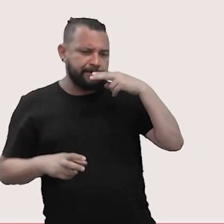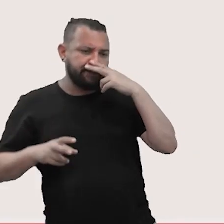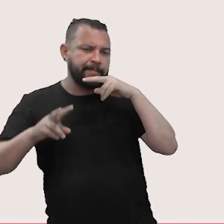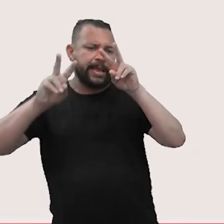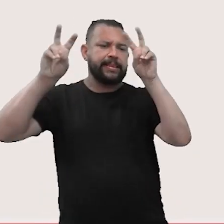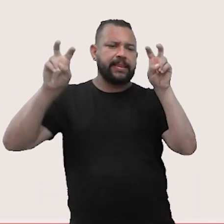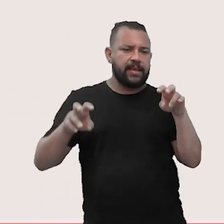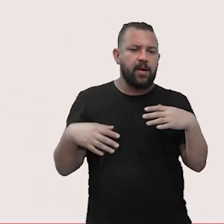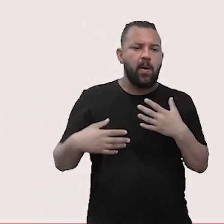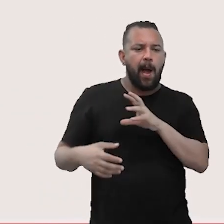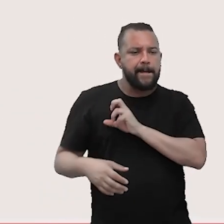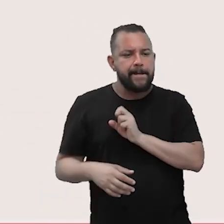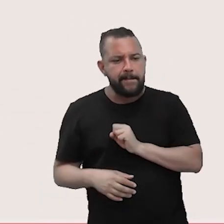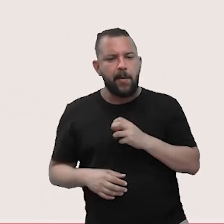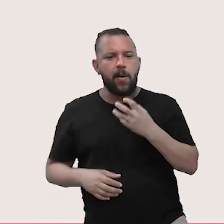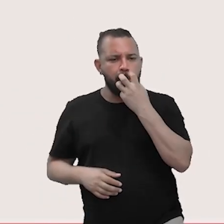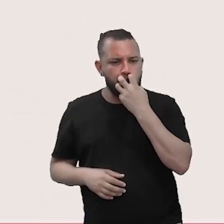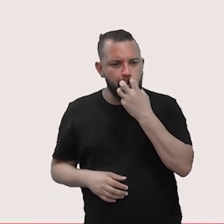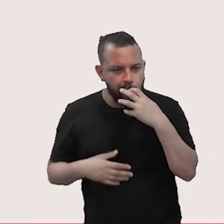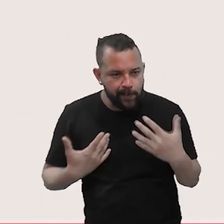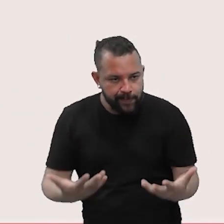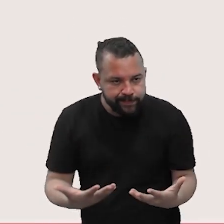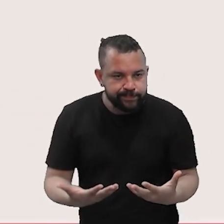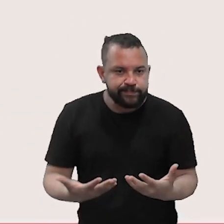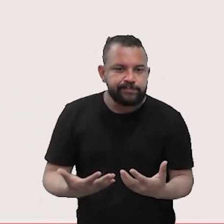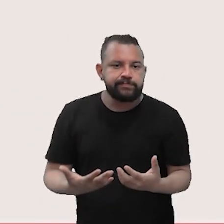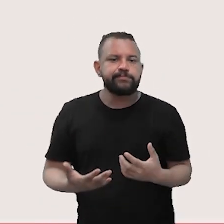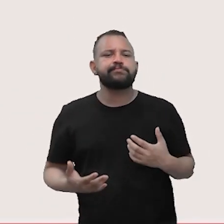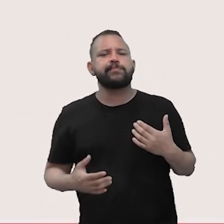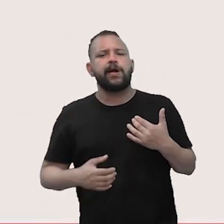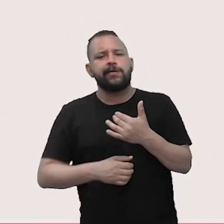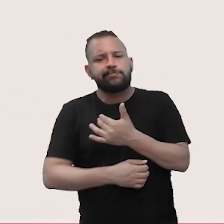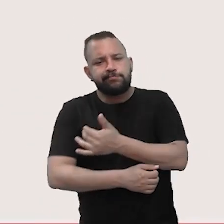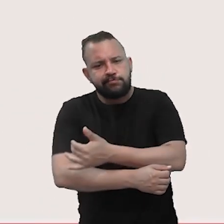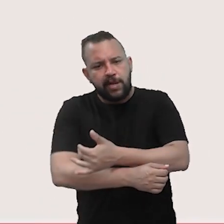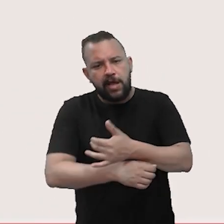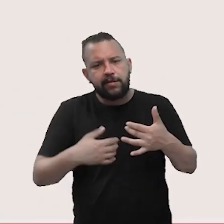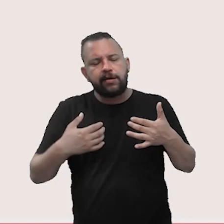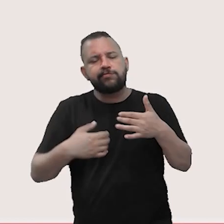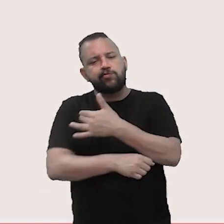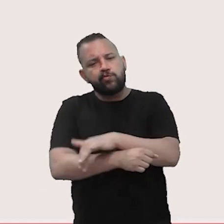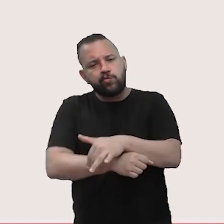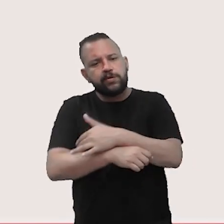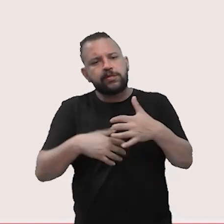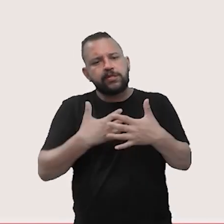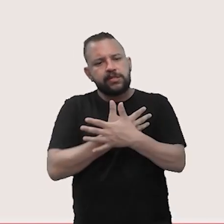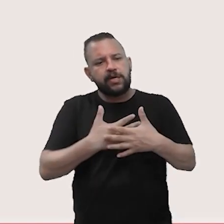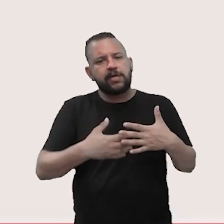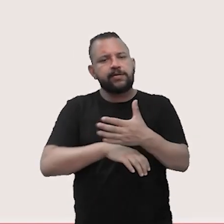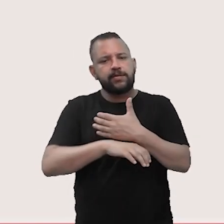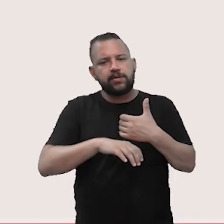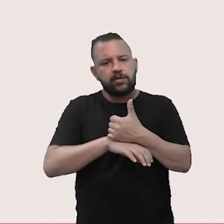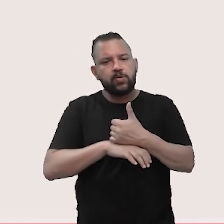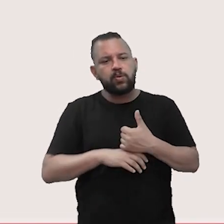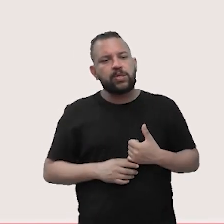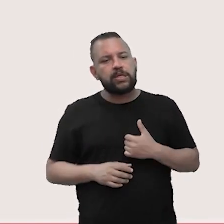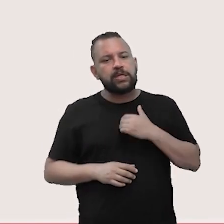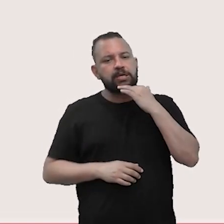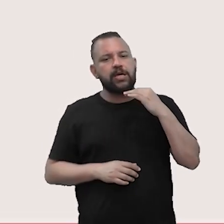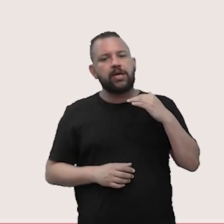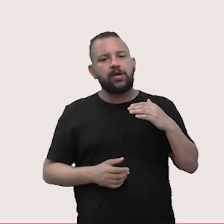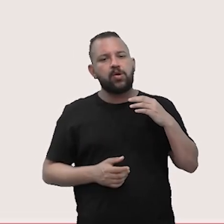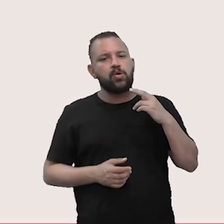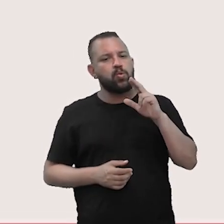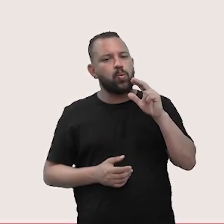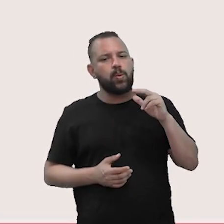aos cães. Então, nas ruas, na cidade, no parque. Ninguém nunca perdeu o delegado. O vai